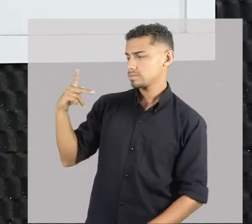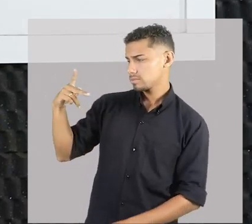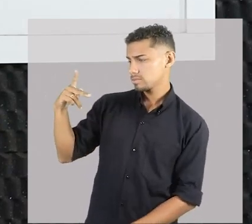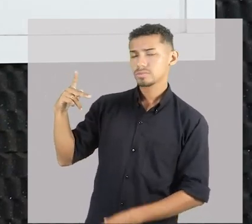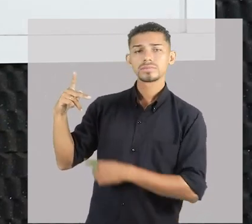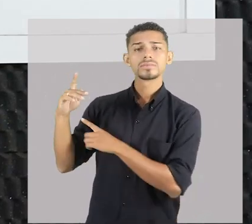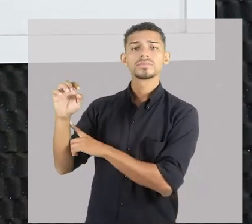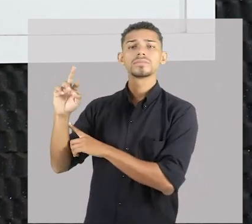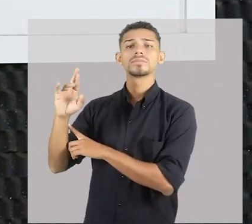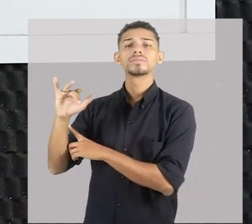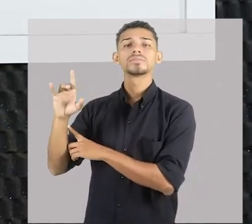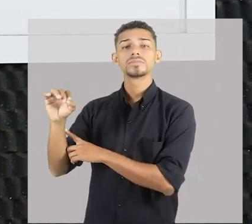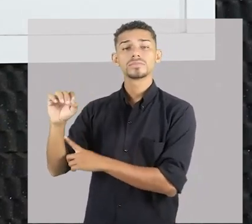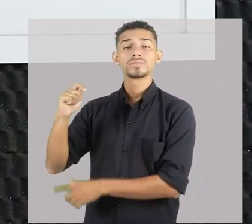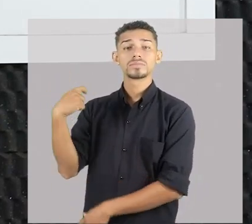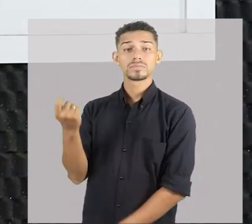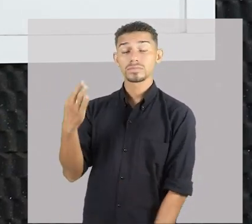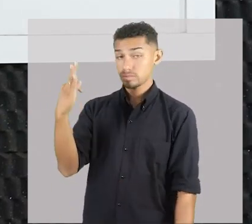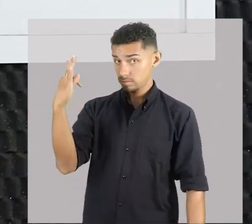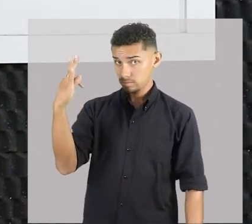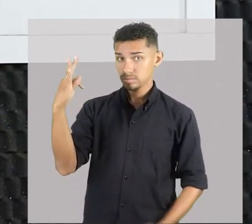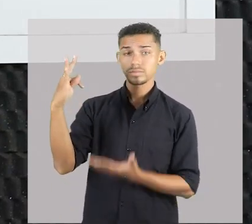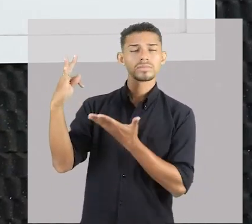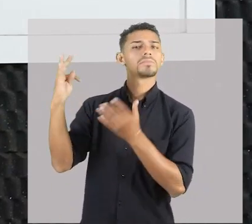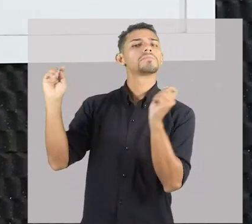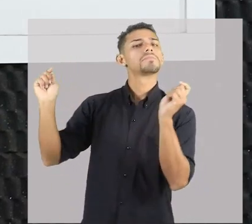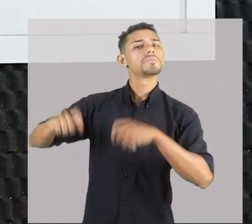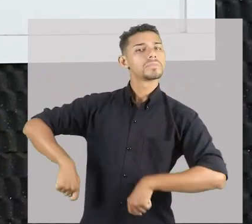período pode ser calculado